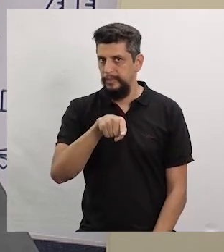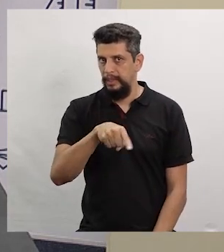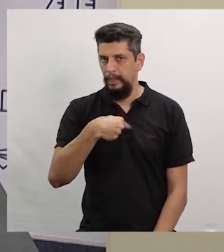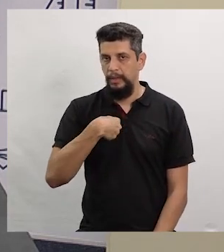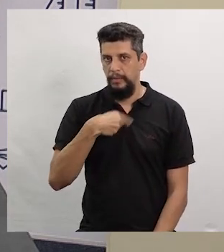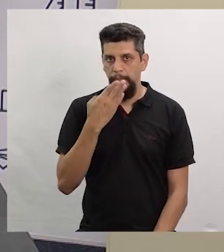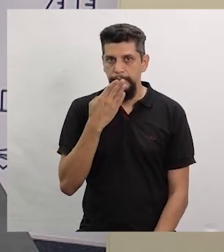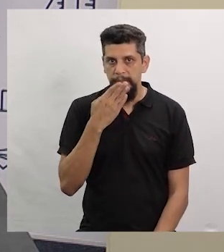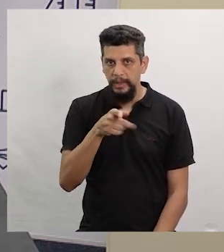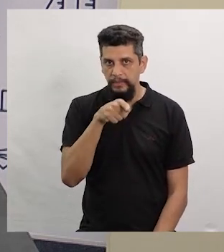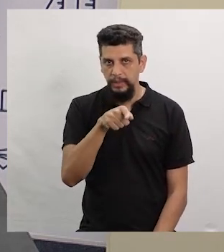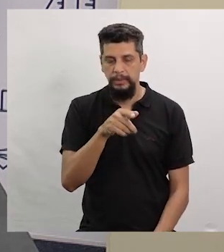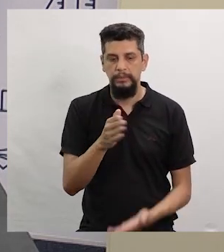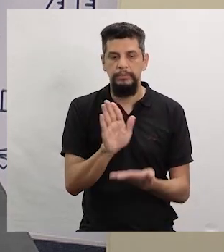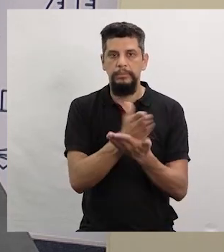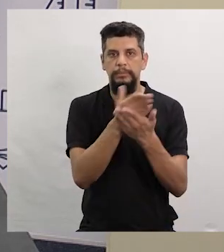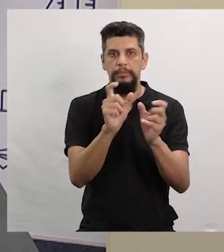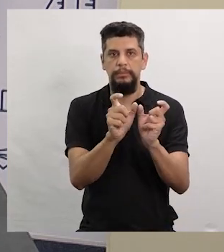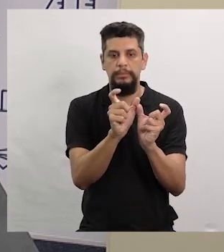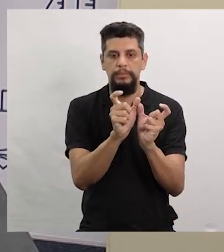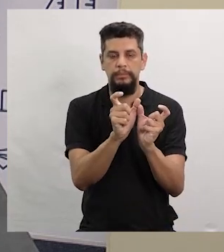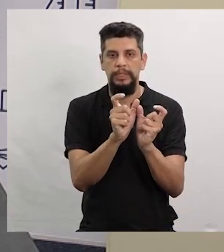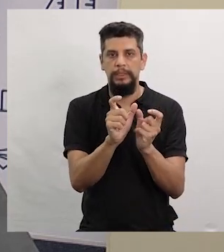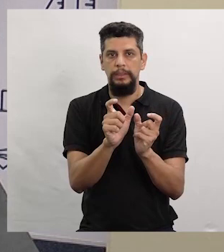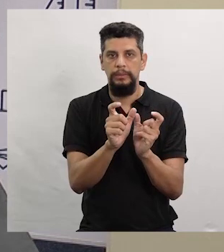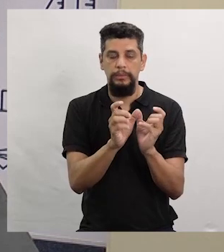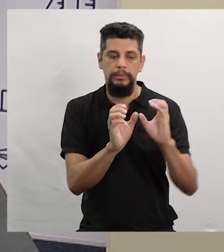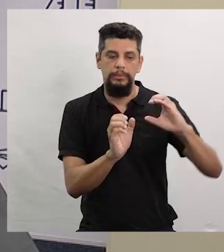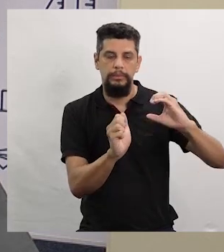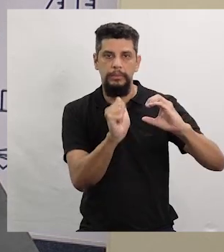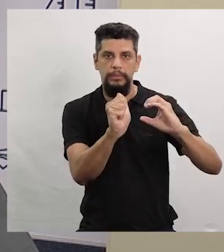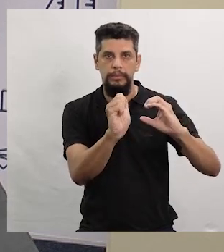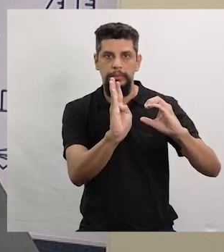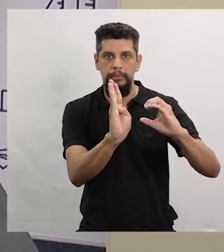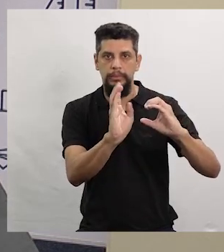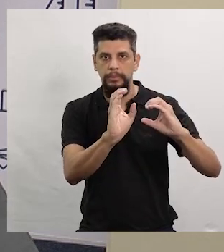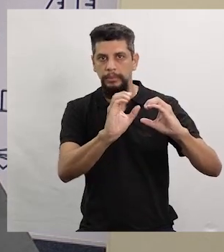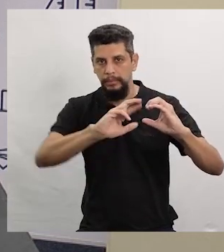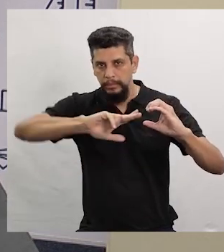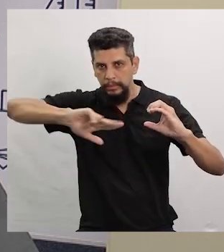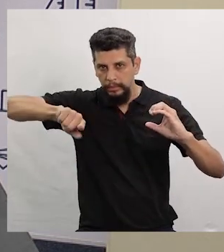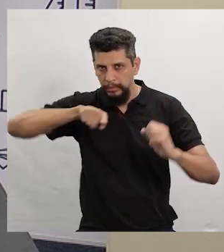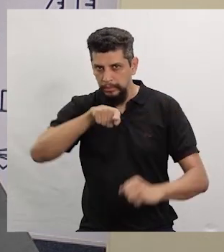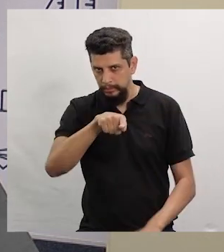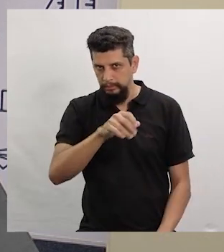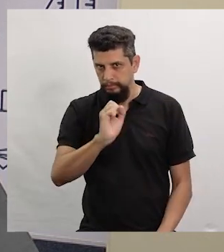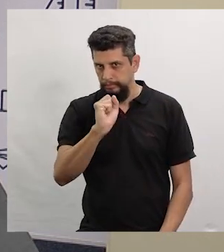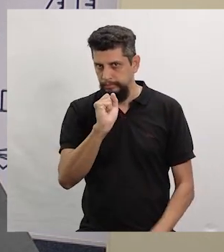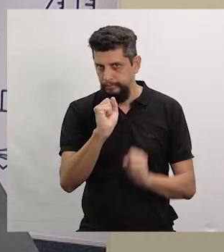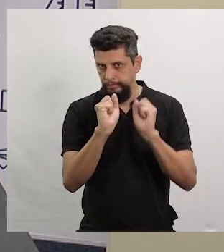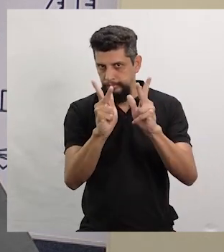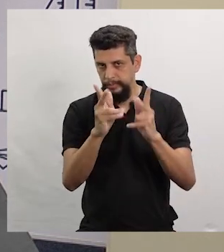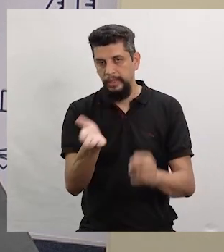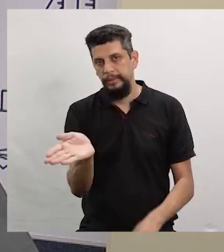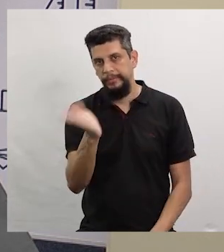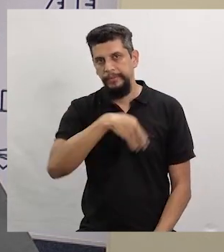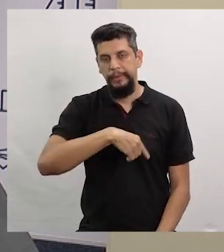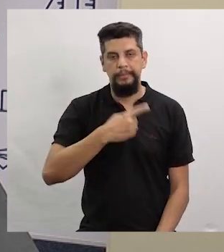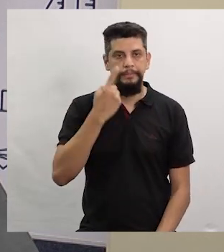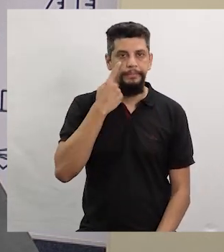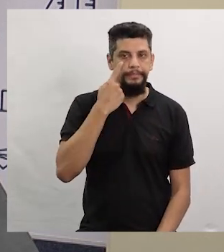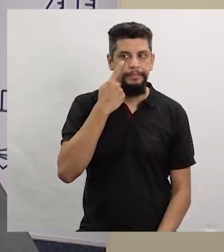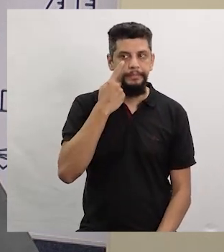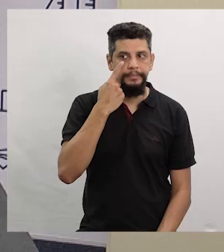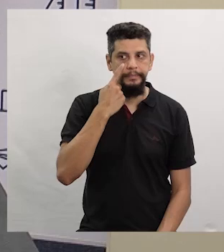agora eu vou eu vou pedir que vocês separem aí no alfabeto móvel as letras que eu vou mostrar para vocês certo vamos